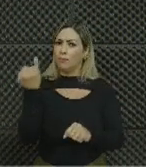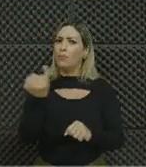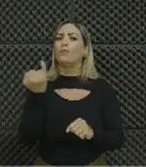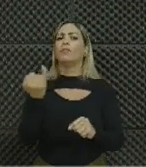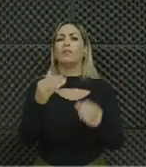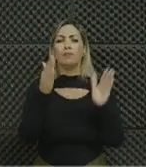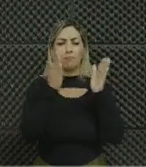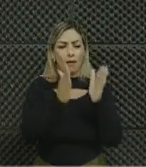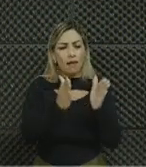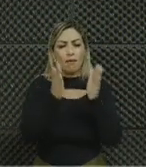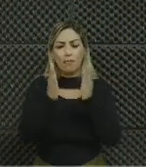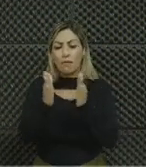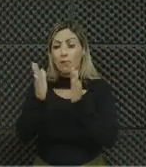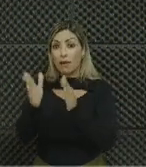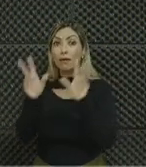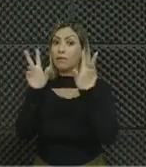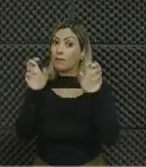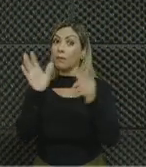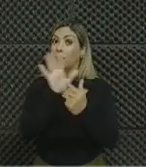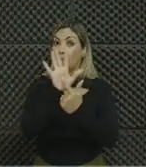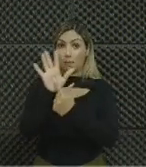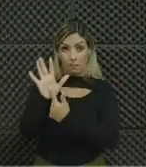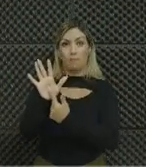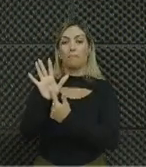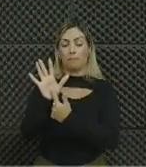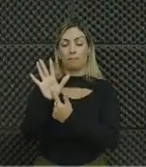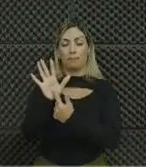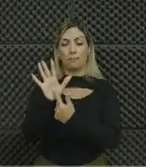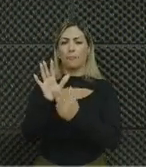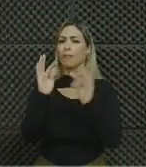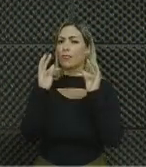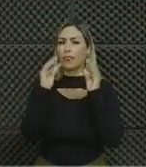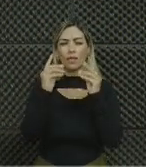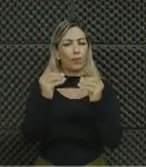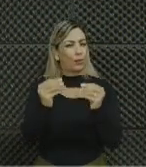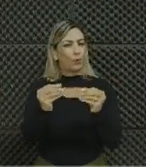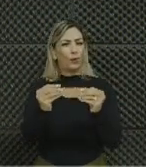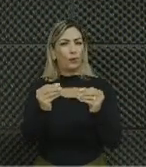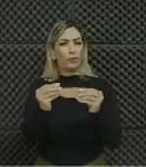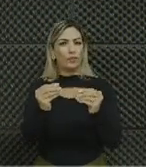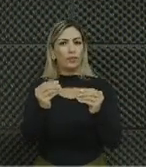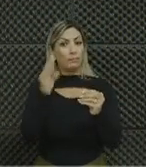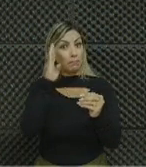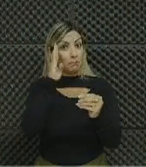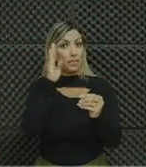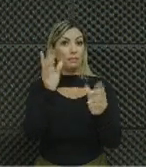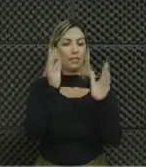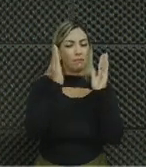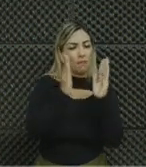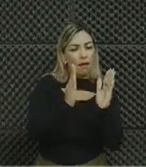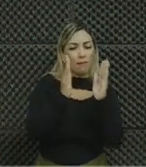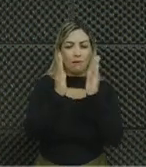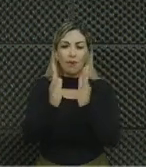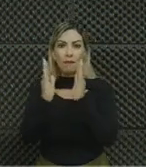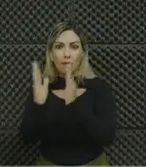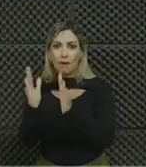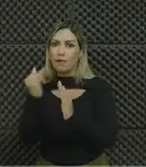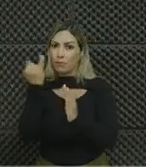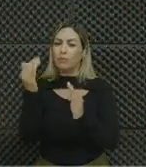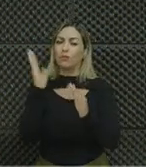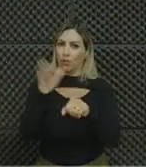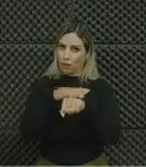aquelas partes que o tema traz. São todos aqueles núcleos que o tema traz que nós